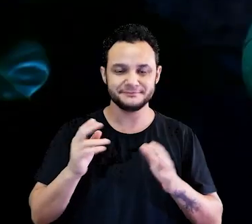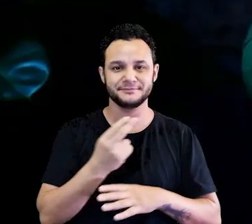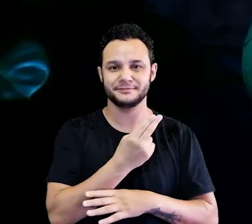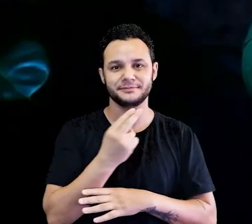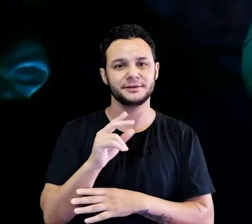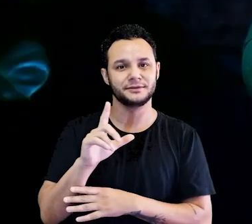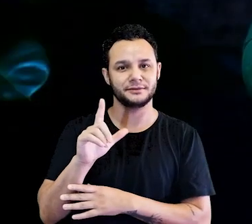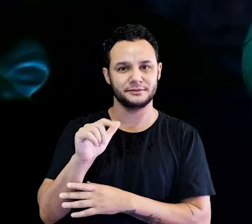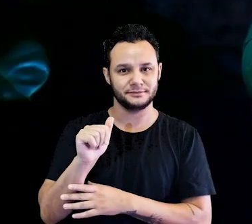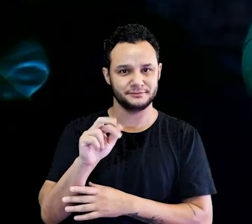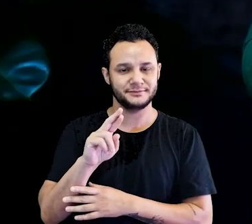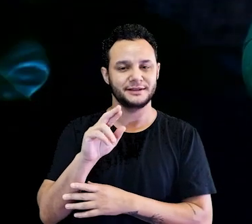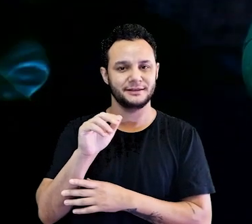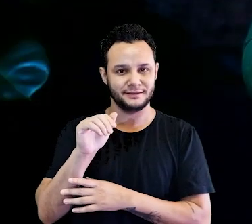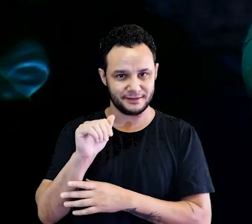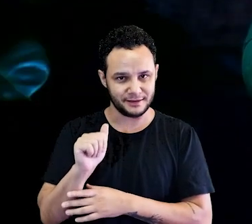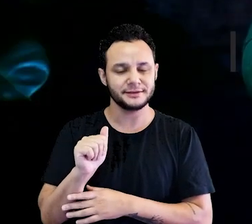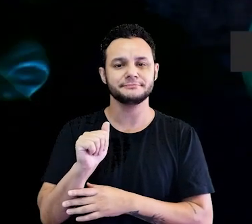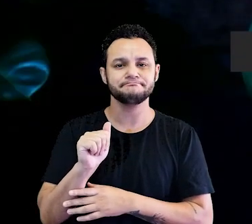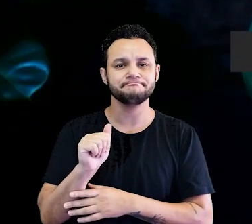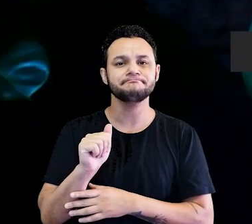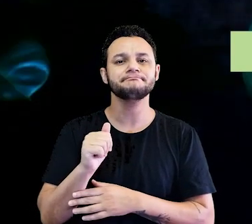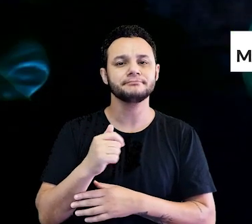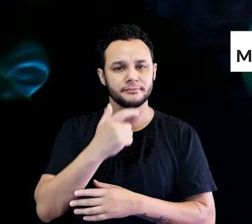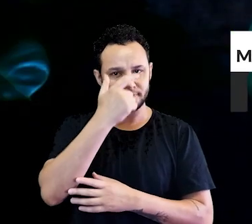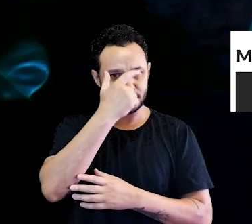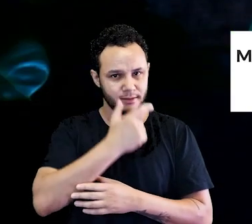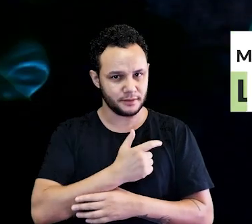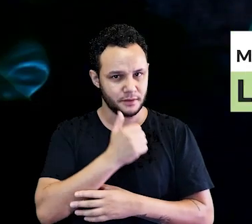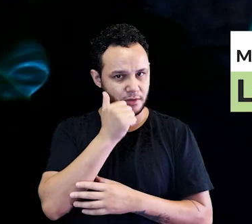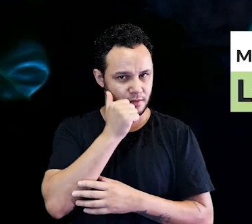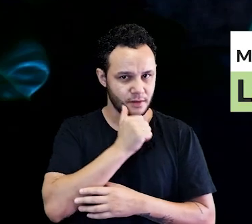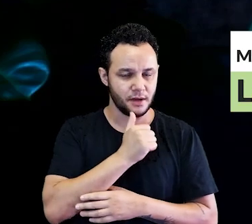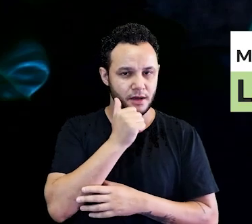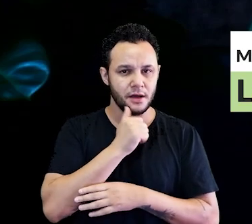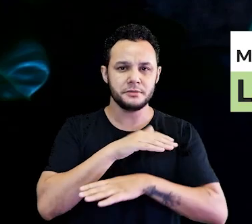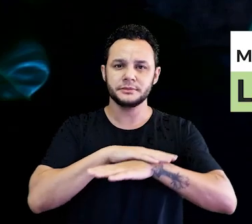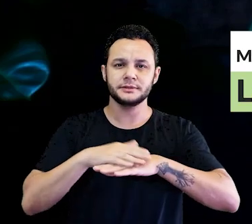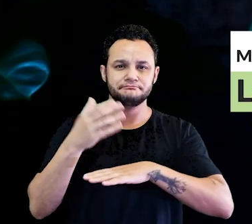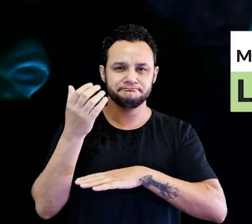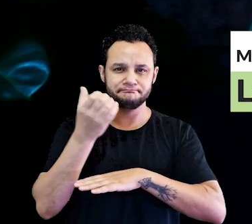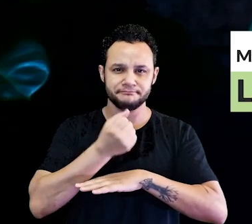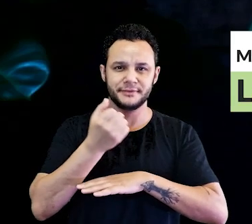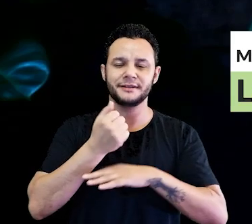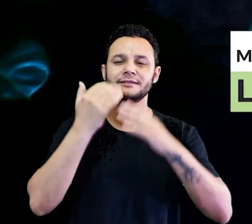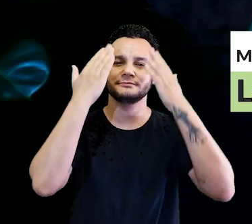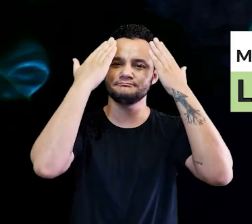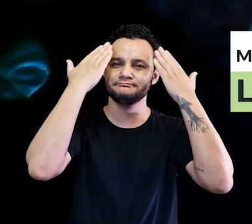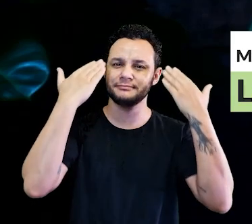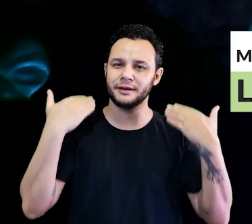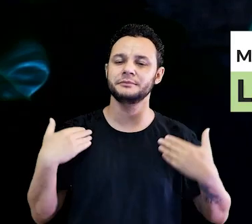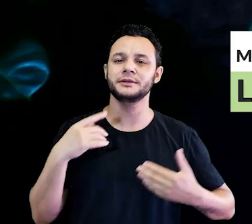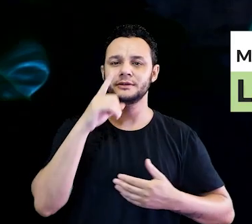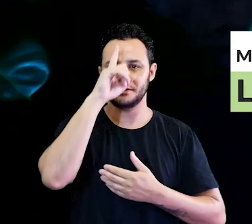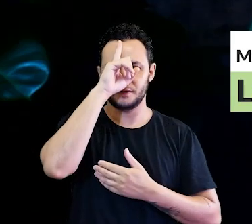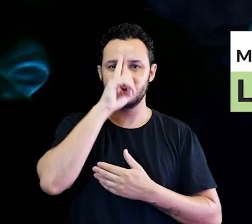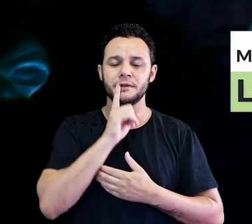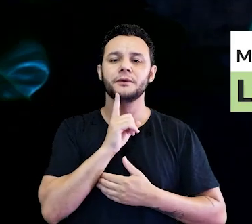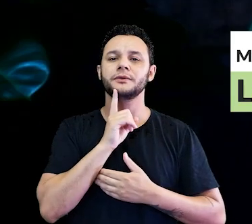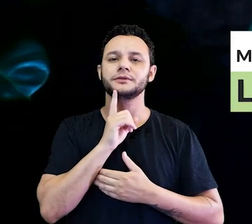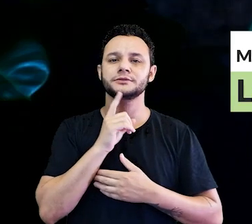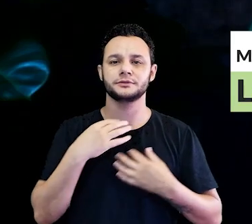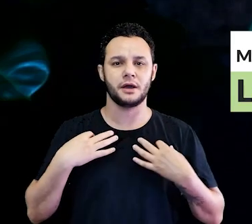Olá pessoal, meu nome é Lara Carlete Tiengo, eu sou uma pessoa branca, tenho cabelos